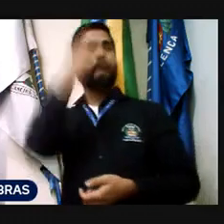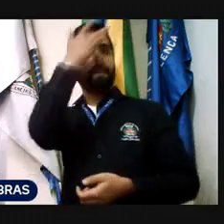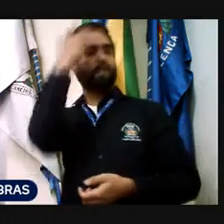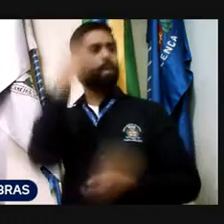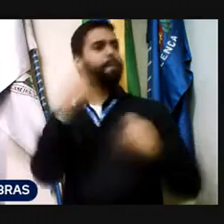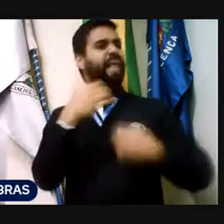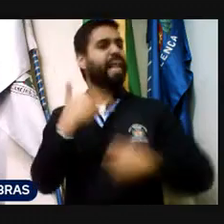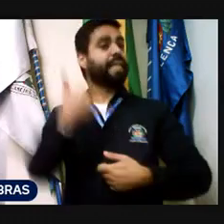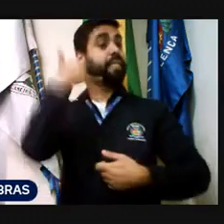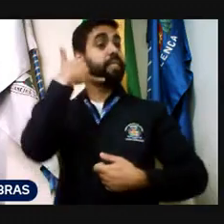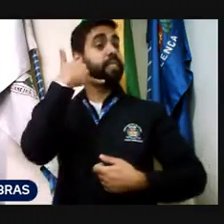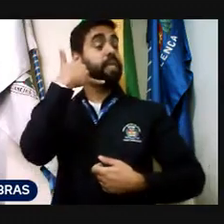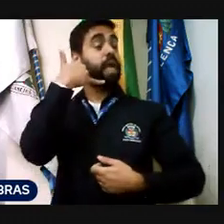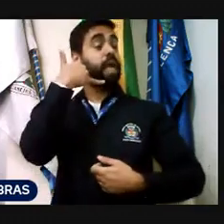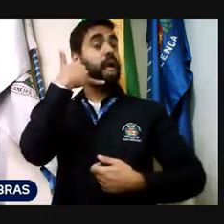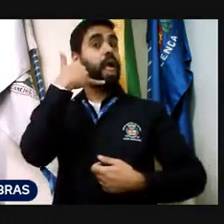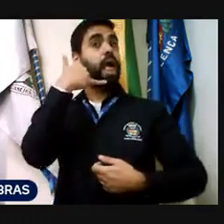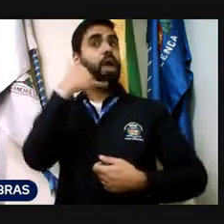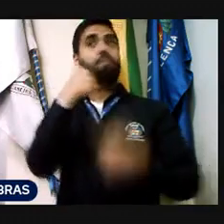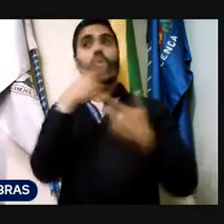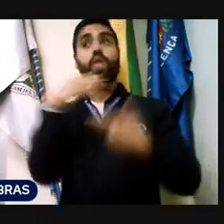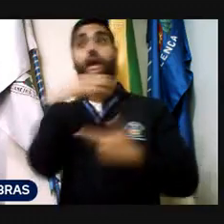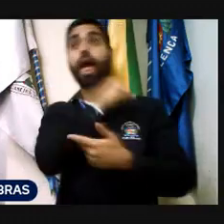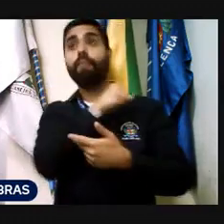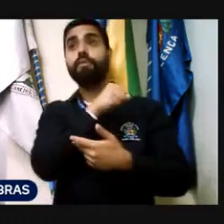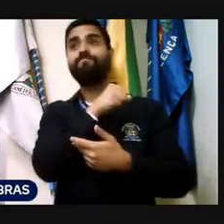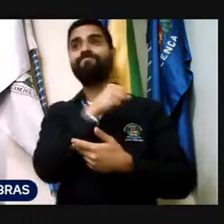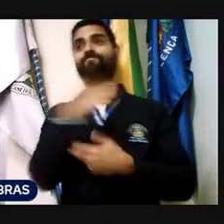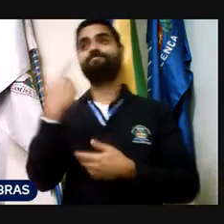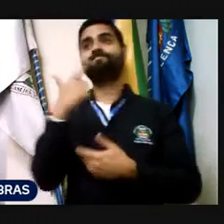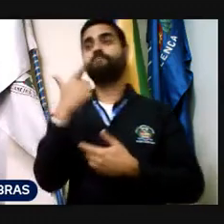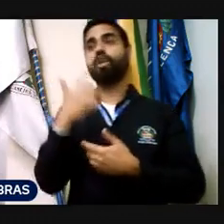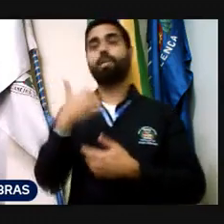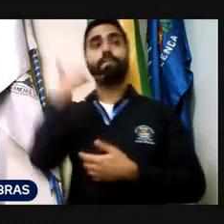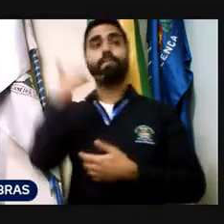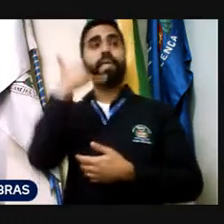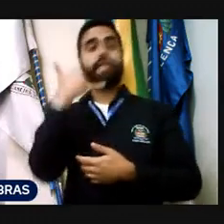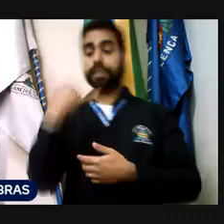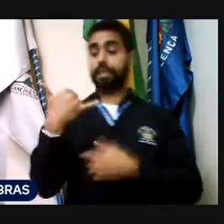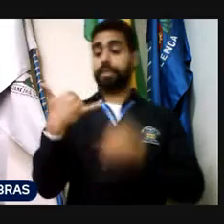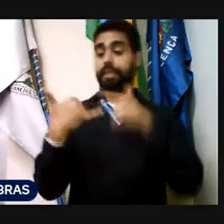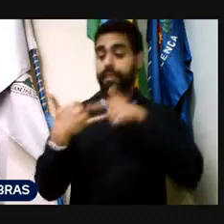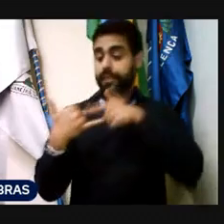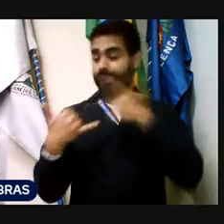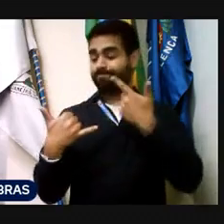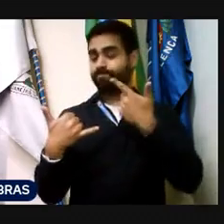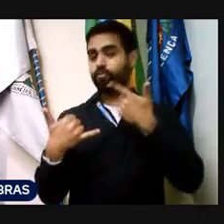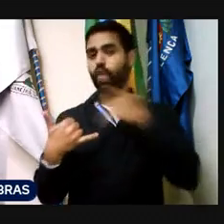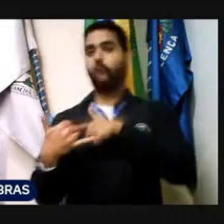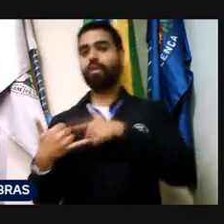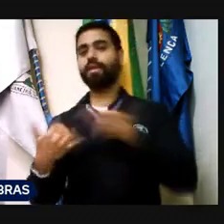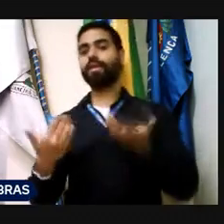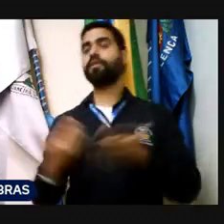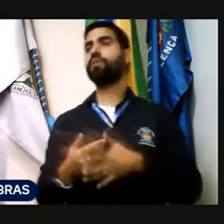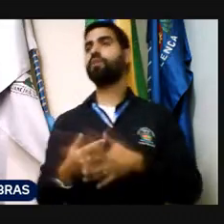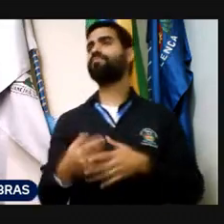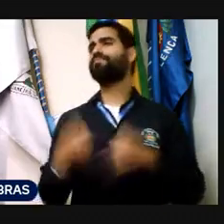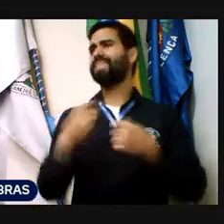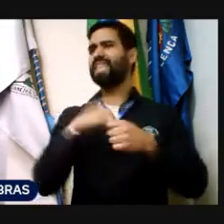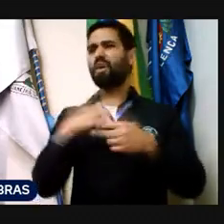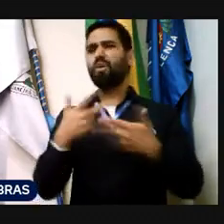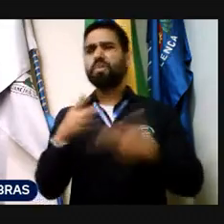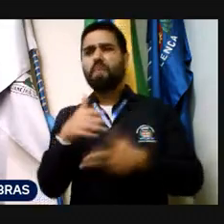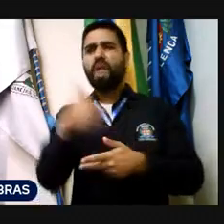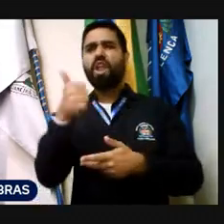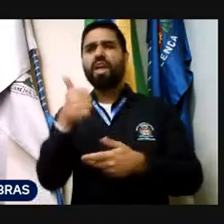ligar para uma urgência, não tem sinal ainda, né, com facilidade. Então, melhorias que eram